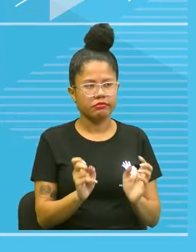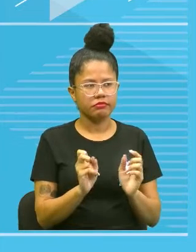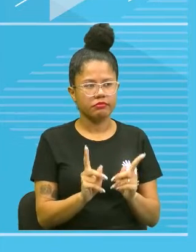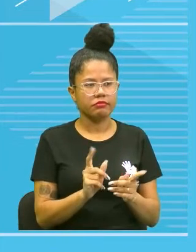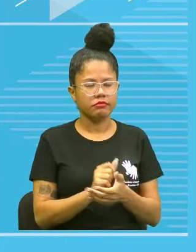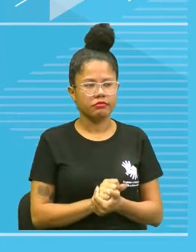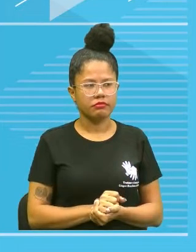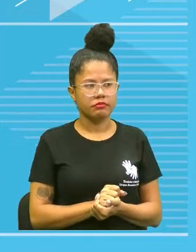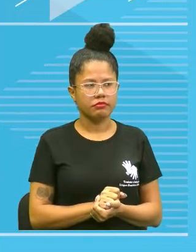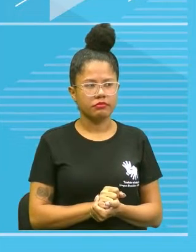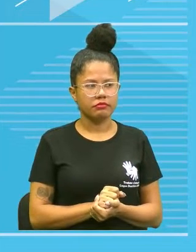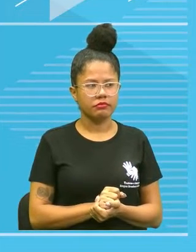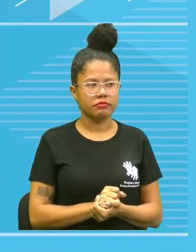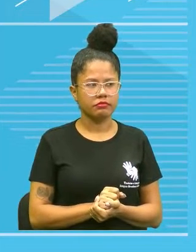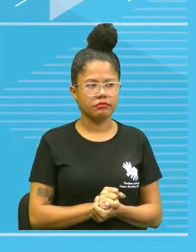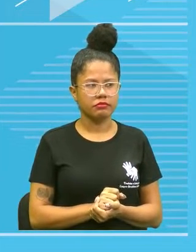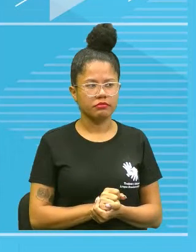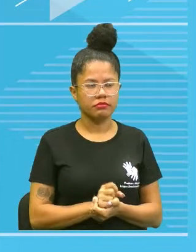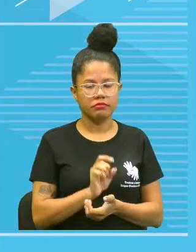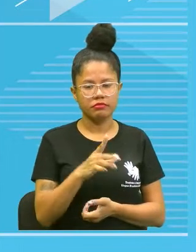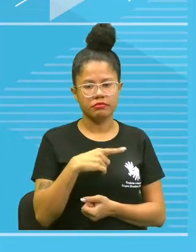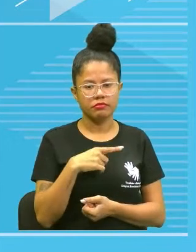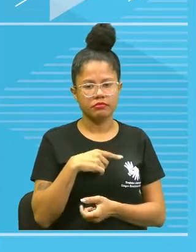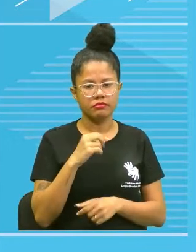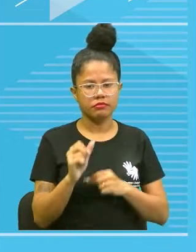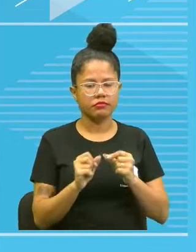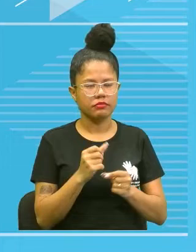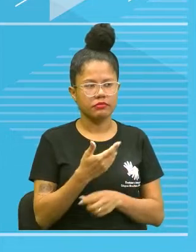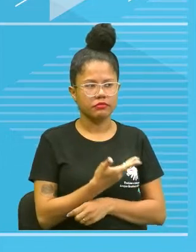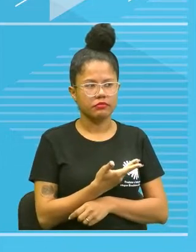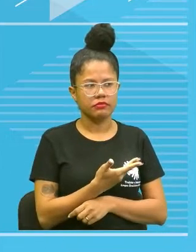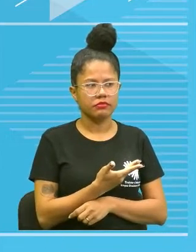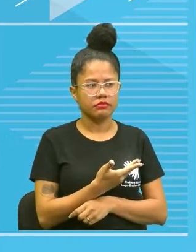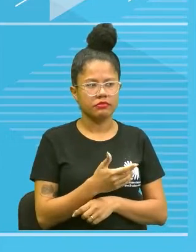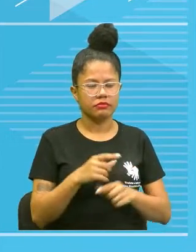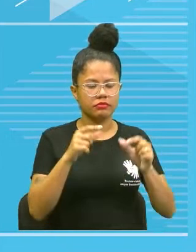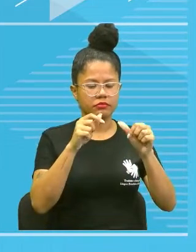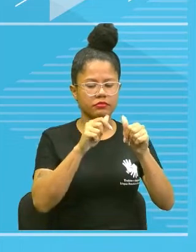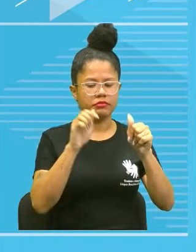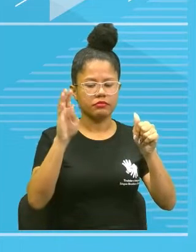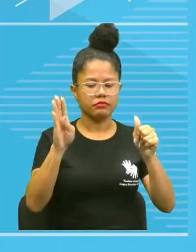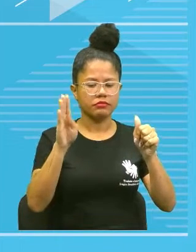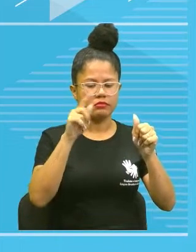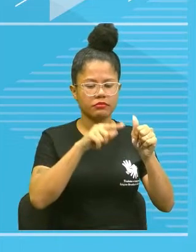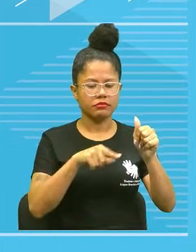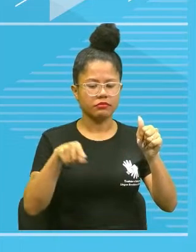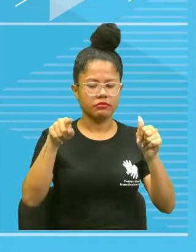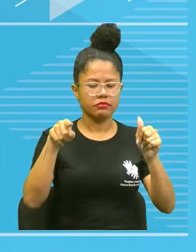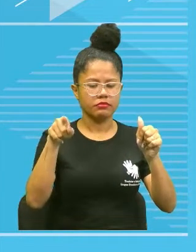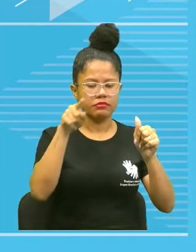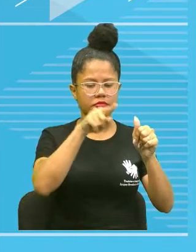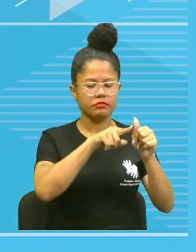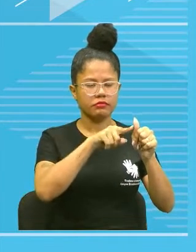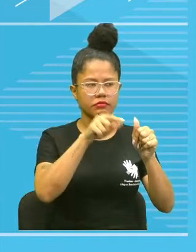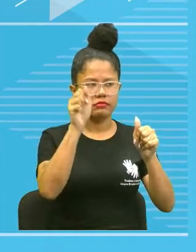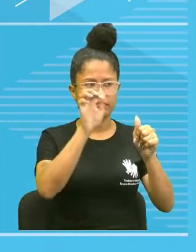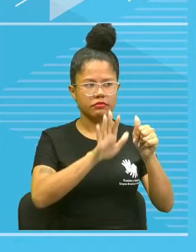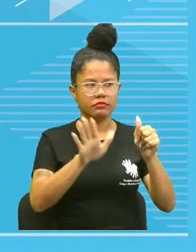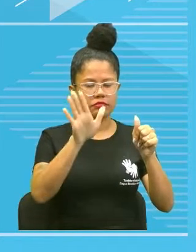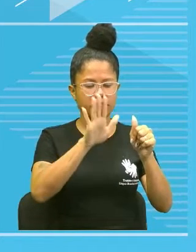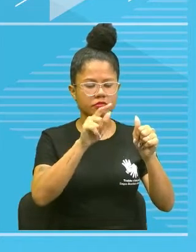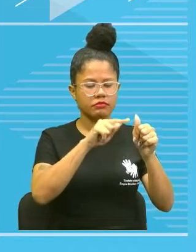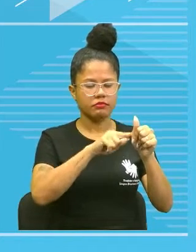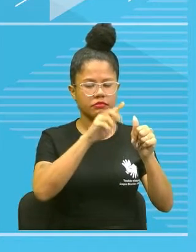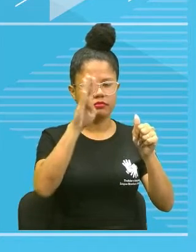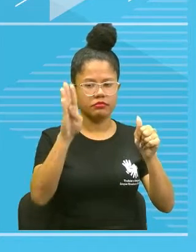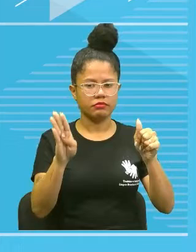chamado. E só sobra quem? Essa área interna, né? Que seria a diferença entre a área de AB